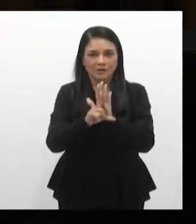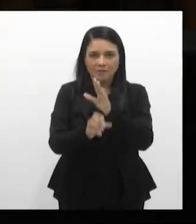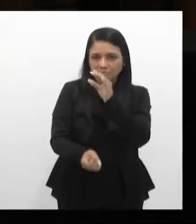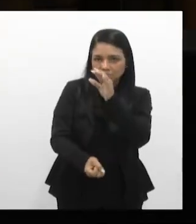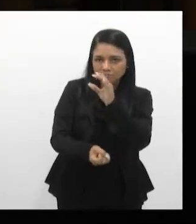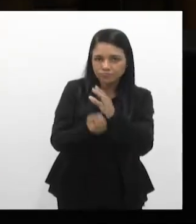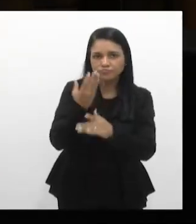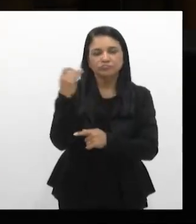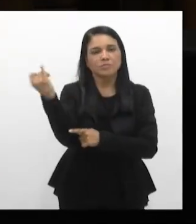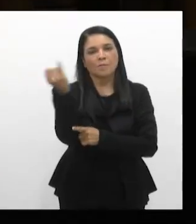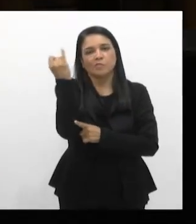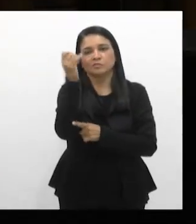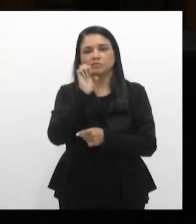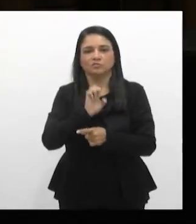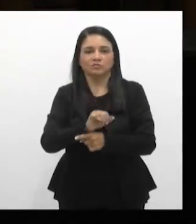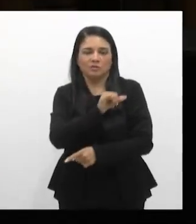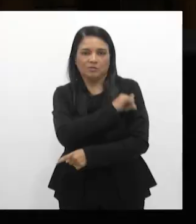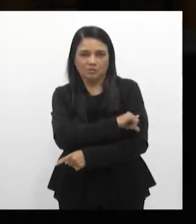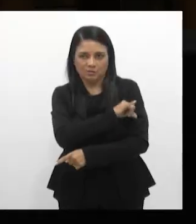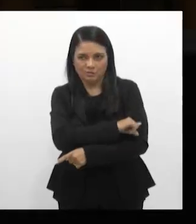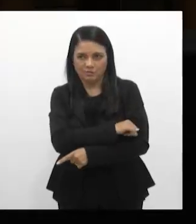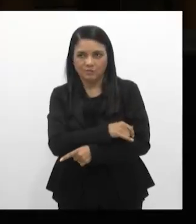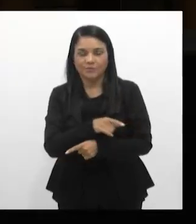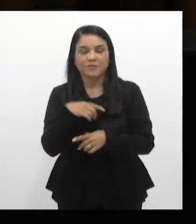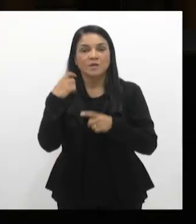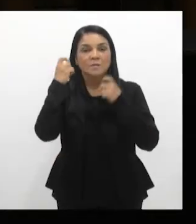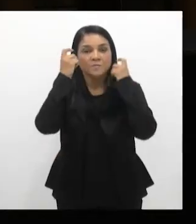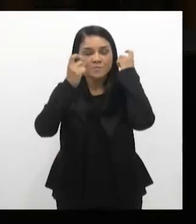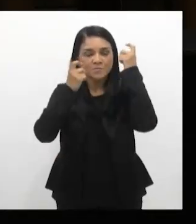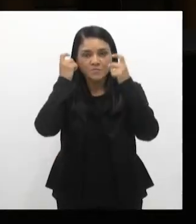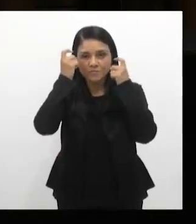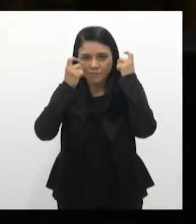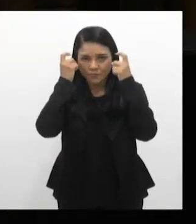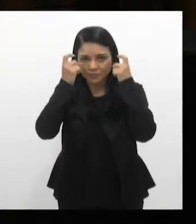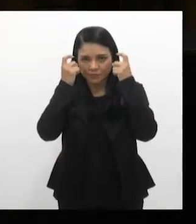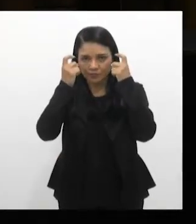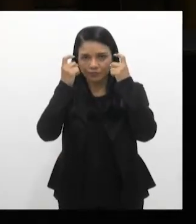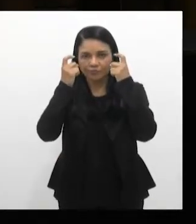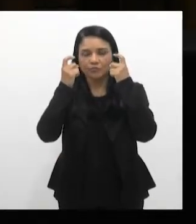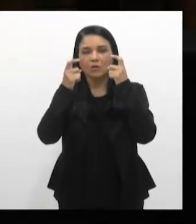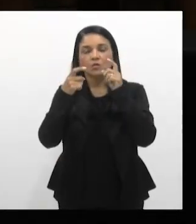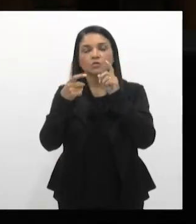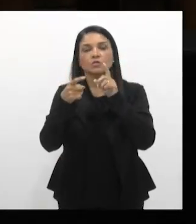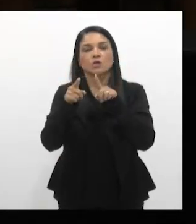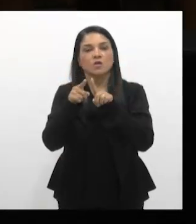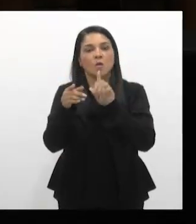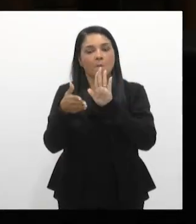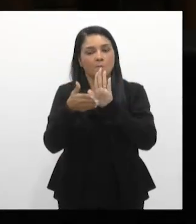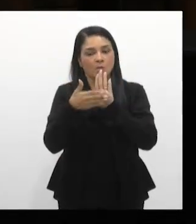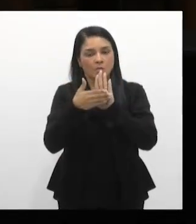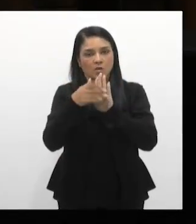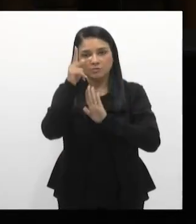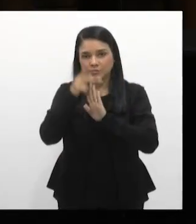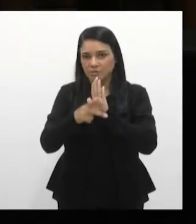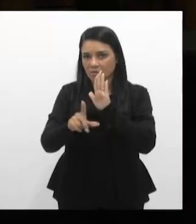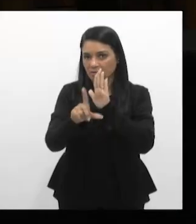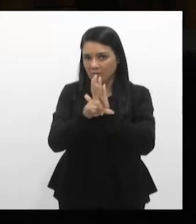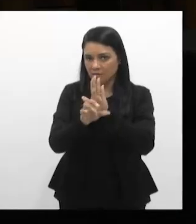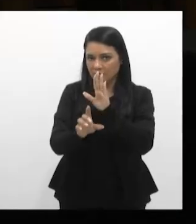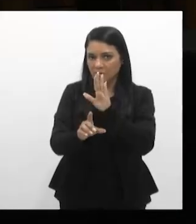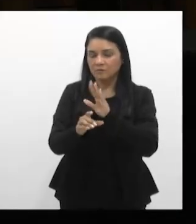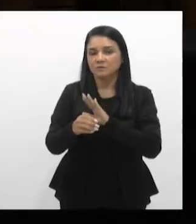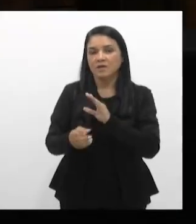para o nosso estado do Rio de Janeiro. Então, a preocupação, quando eu fiz a proposição desse projeto de lei na criação